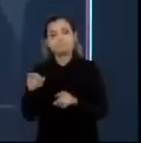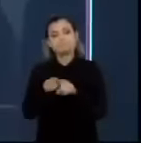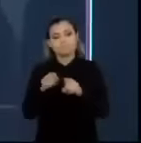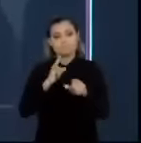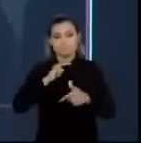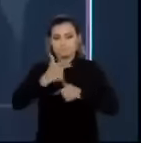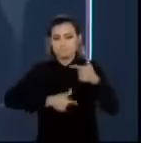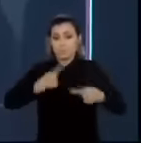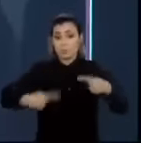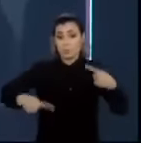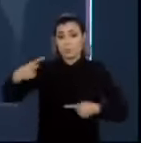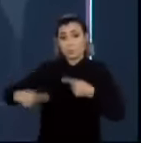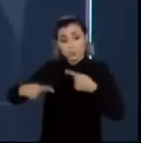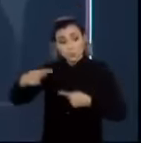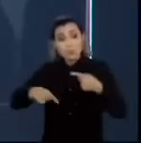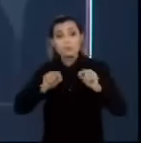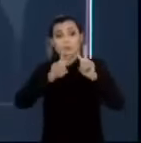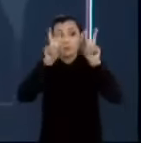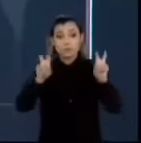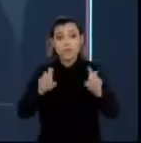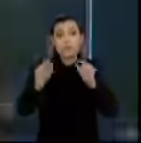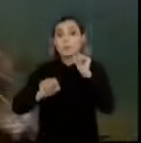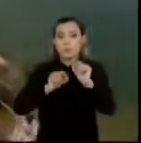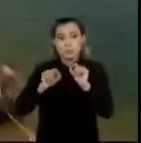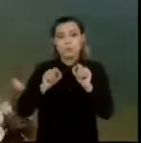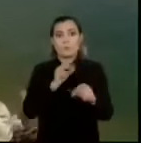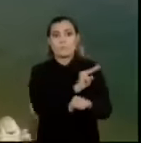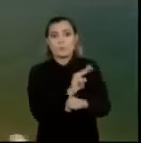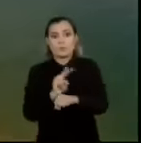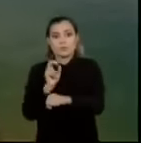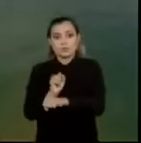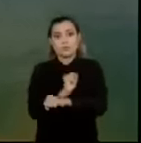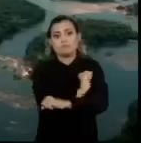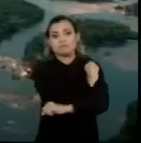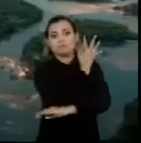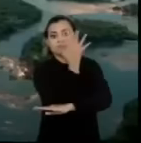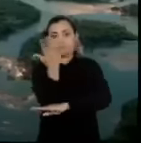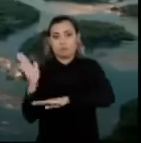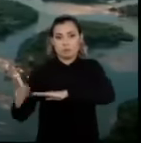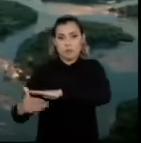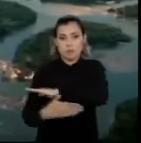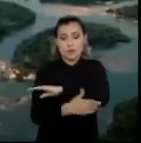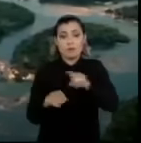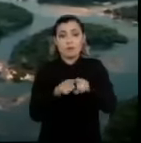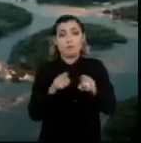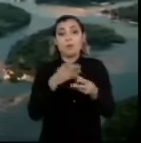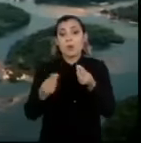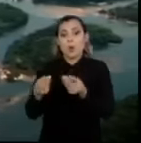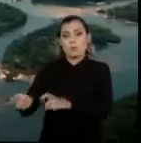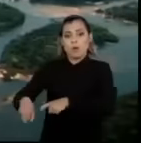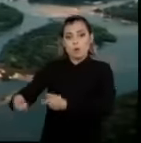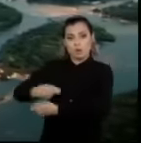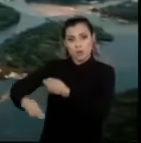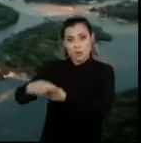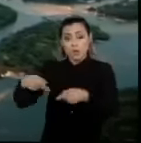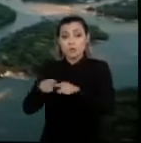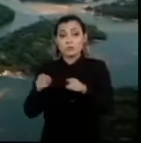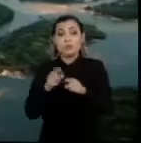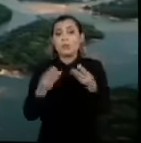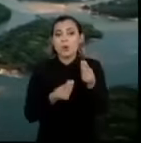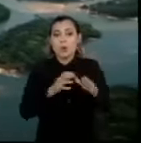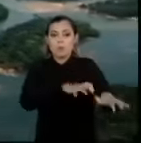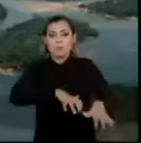inúmeros debates relacionados com o conflito entre a preservação dos recursos naturais, o papel do agronegócio e da mineração em